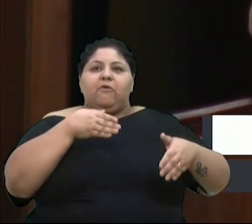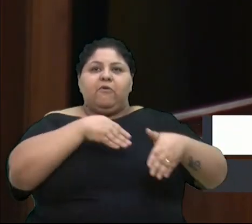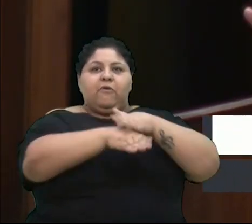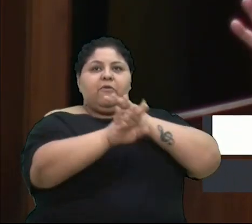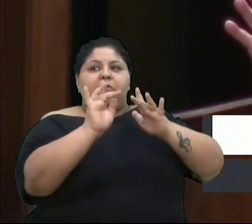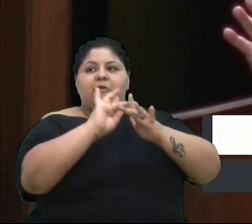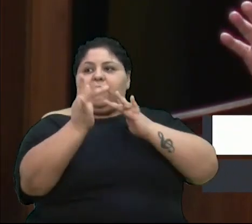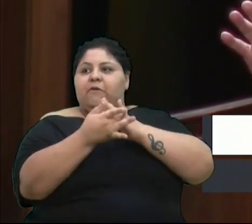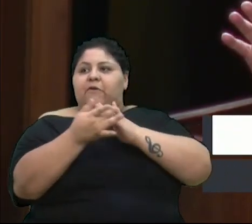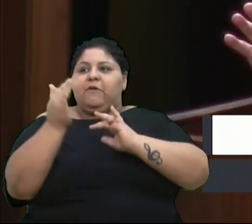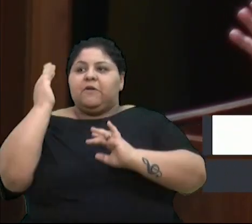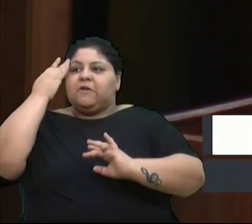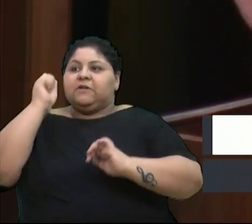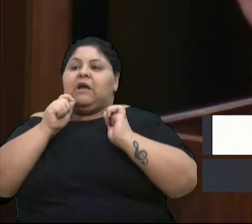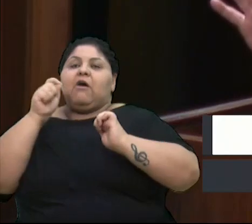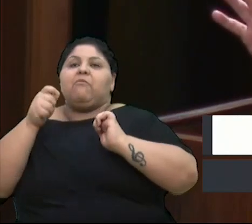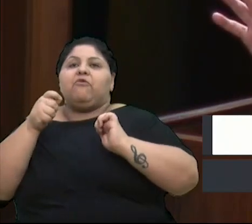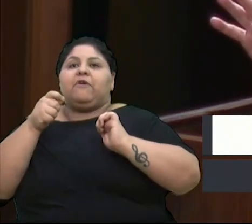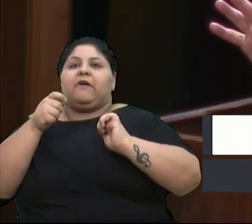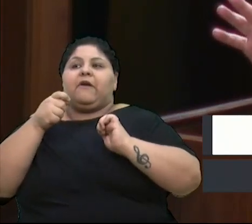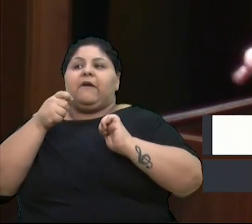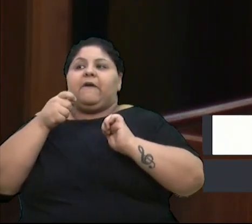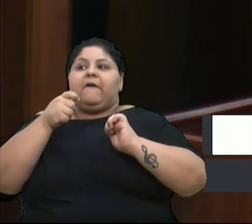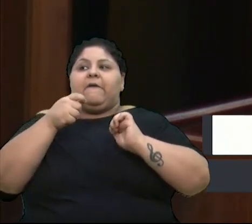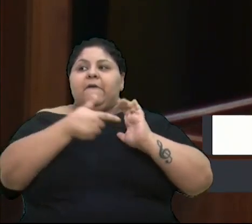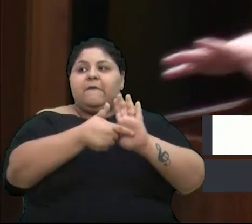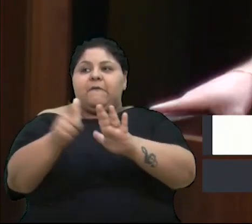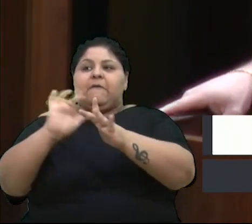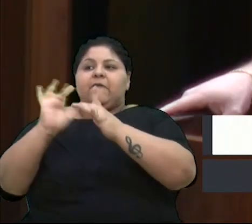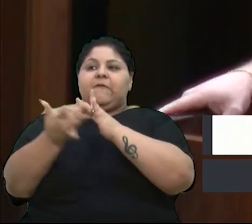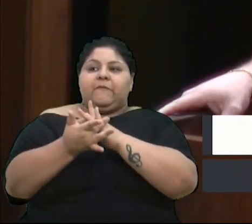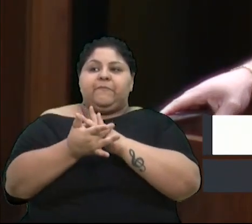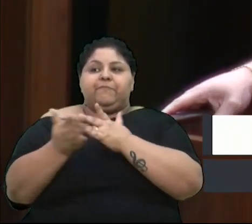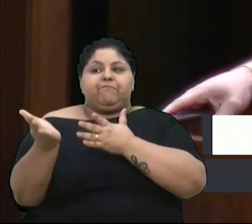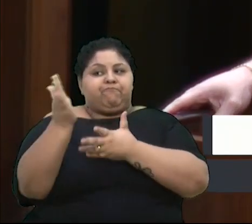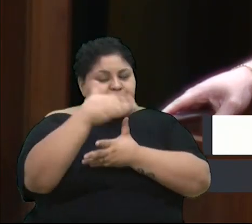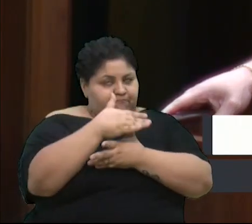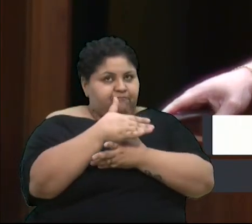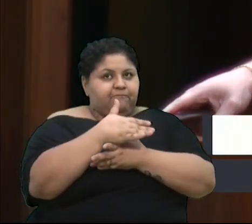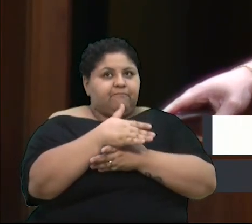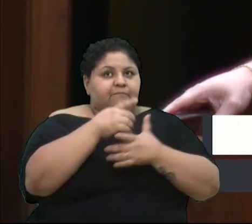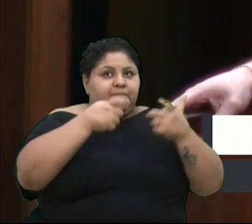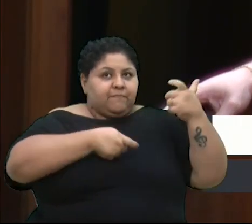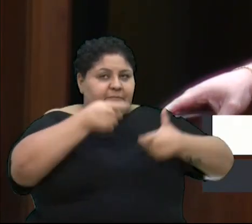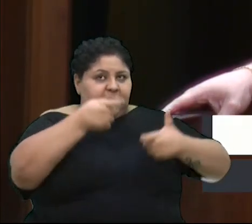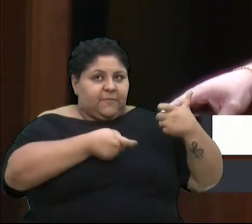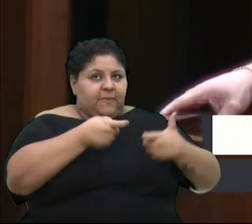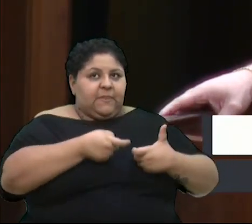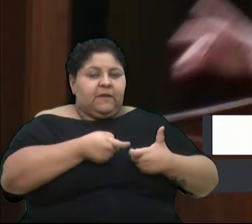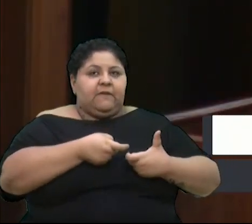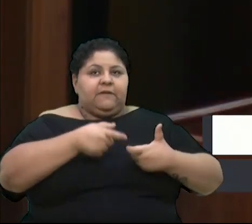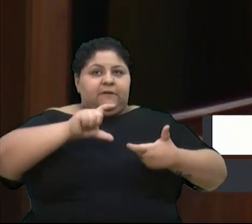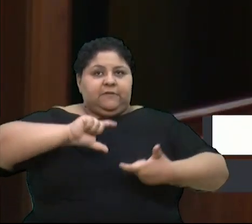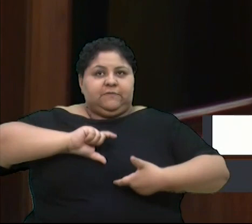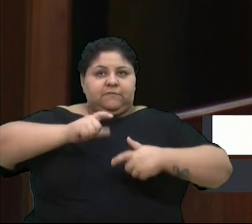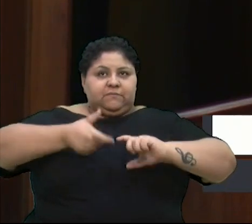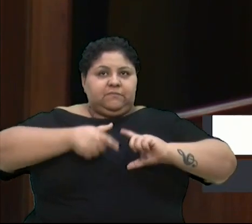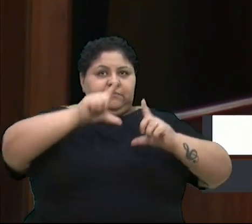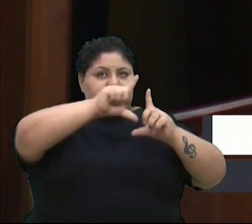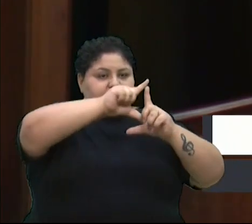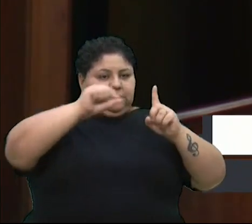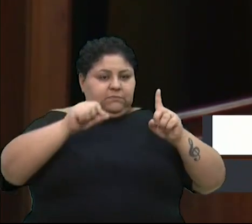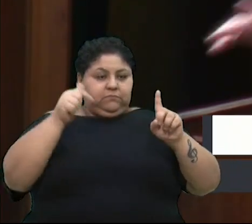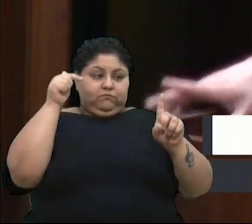não sabe o que está postando. Não sabe o que está postando. Então, vamos lá. Guerra entre Israel e Palestina.